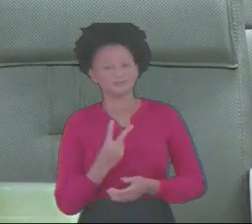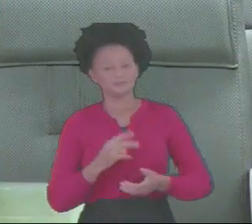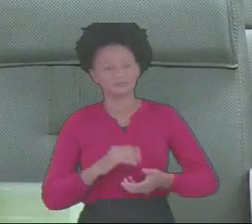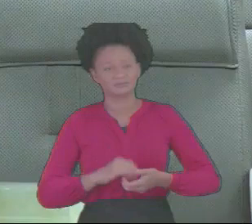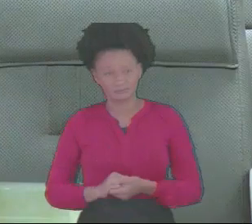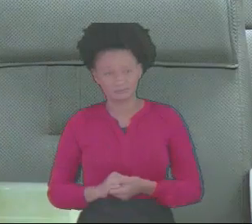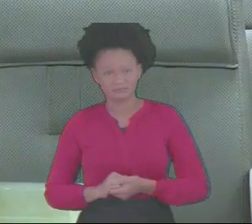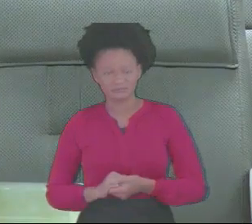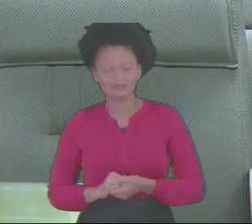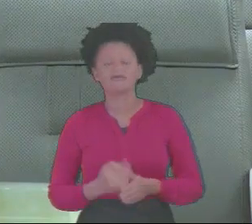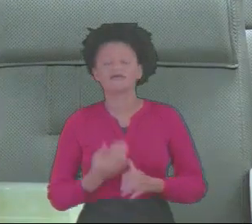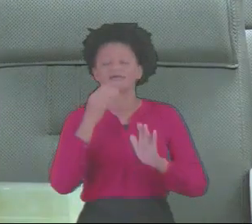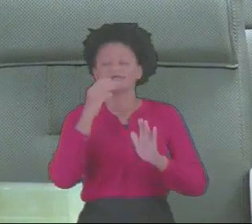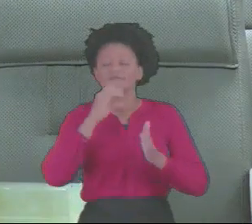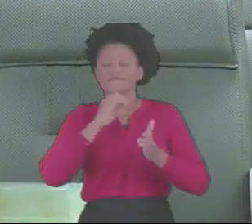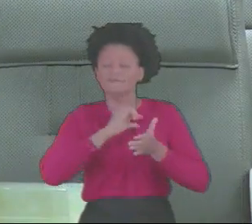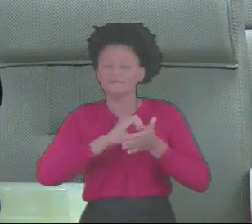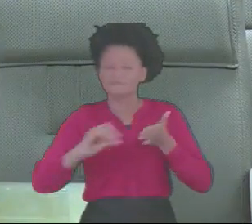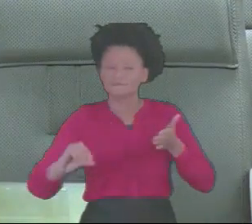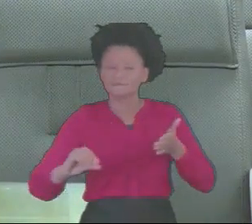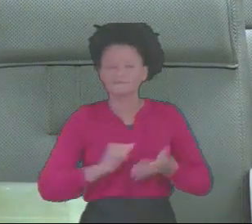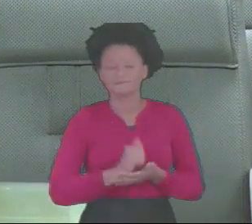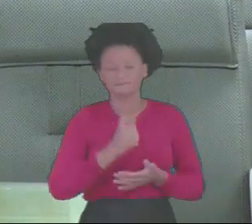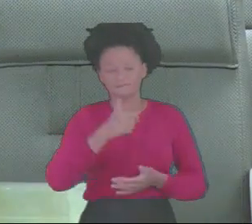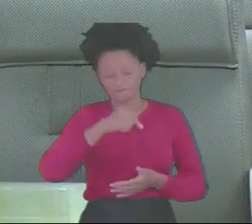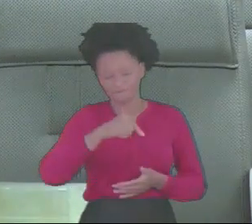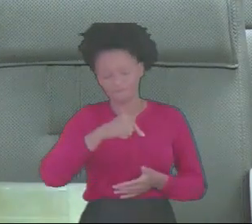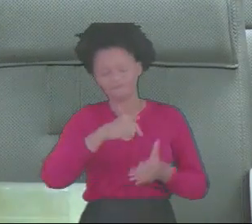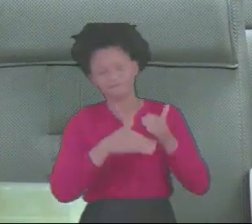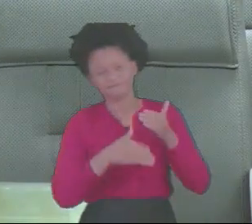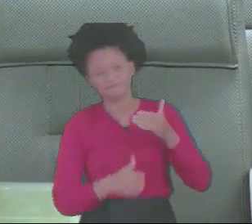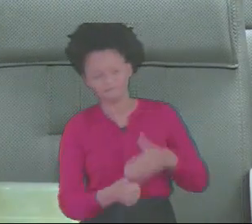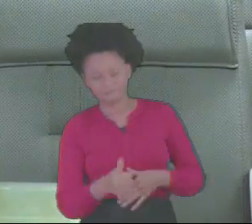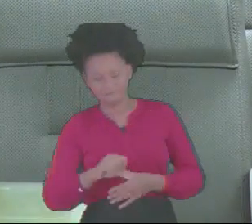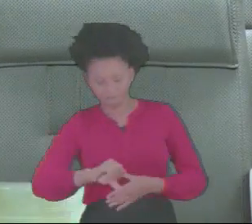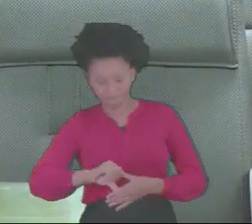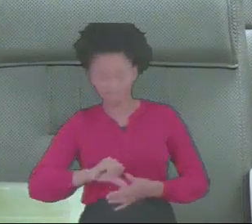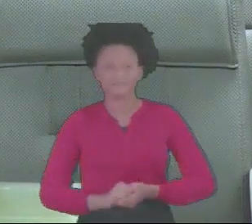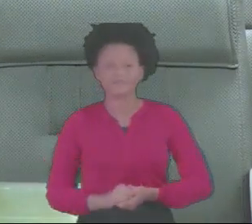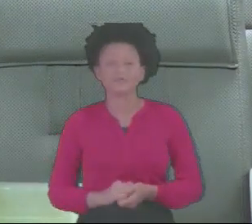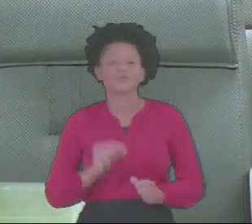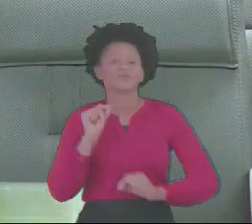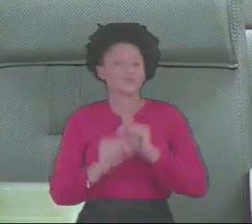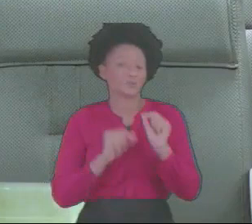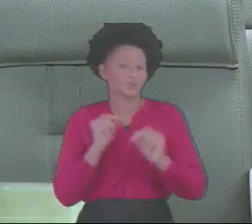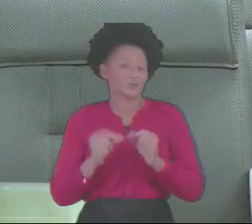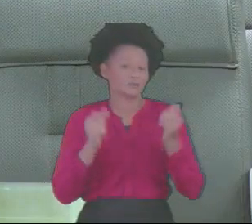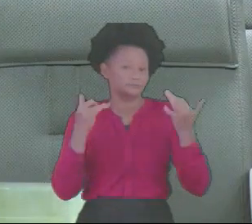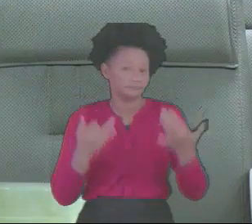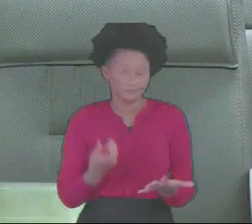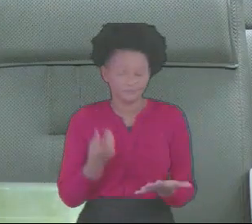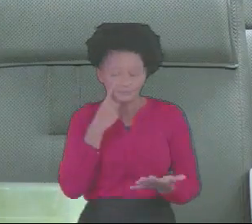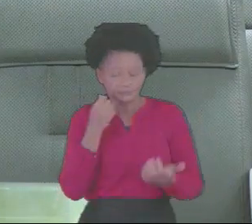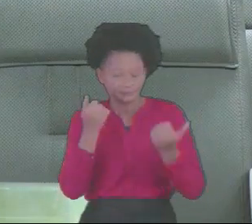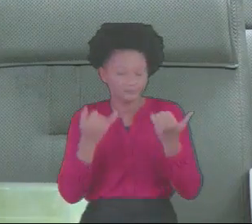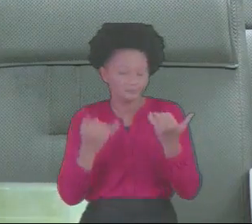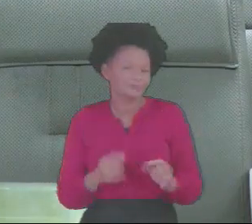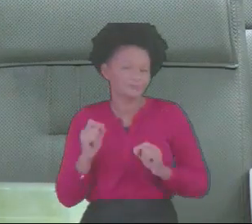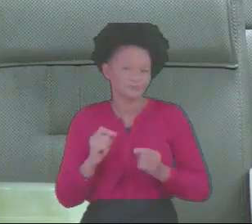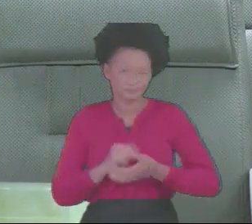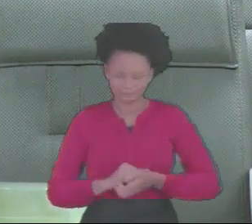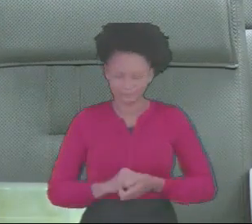Versículo 7 a 19 está o que essa geração fez com Deus